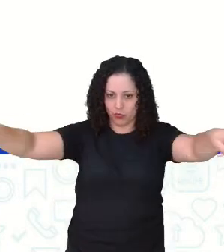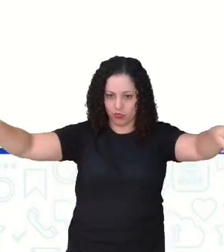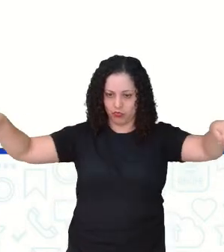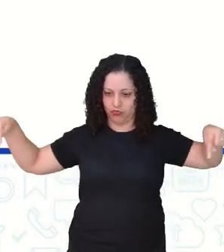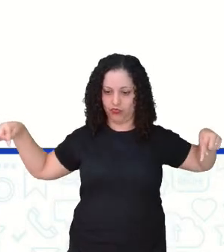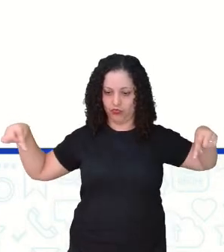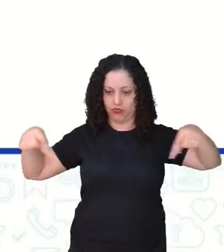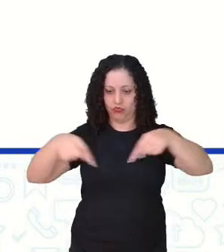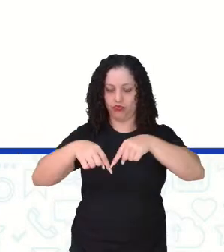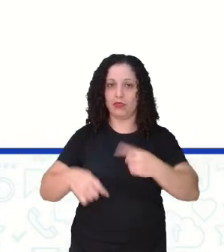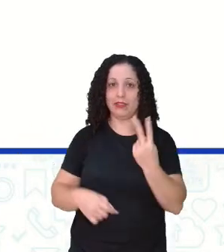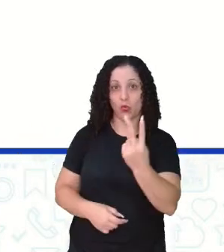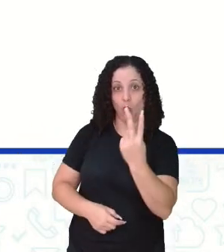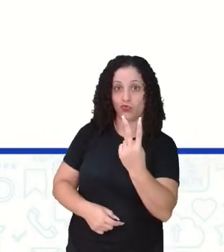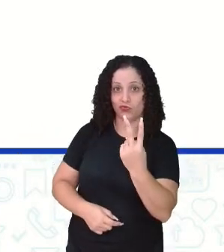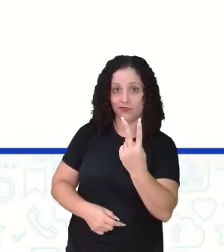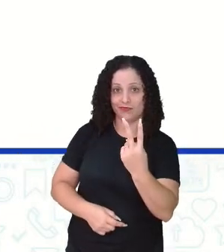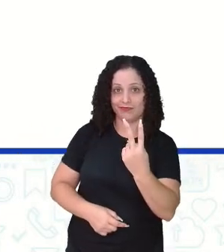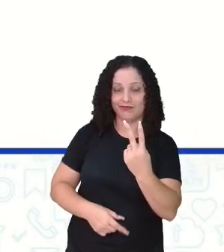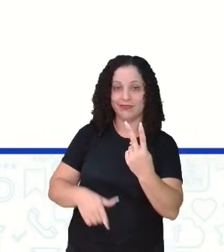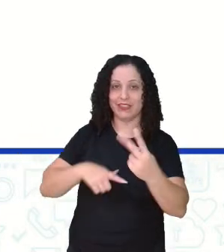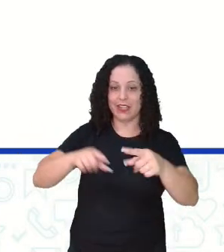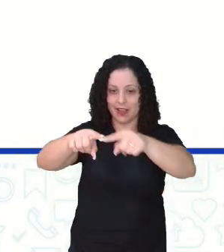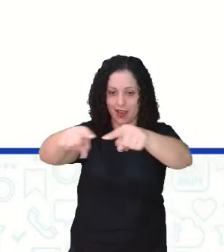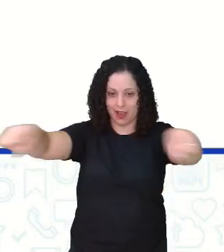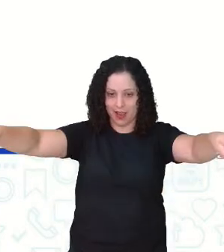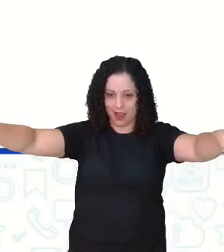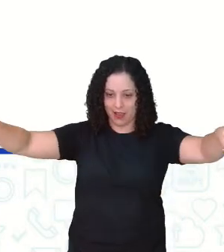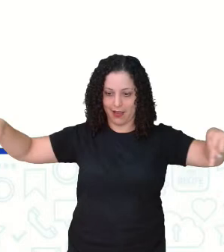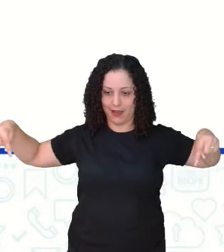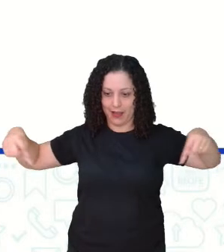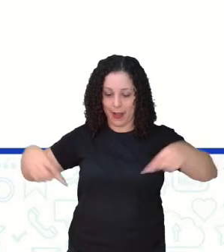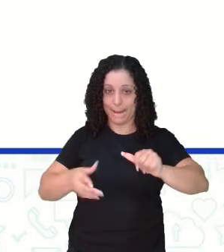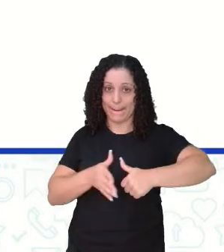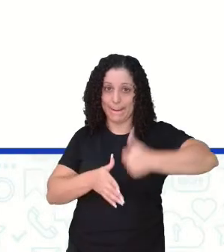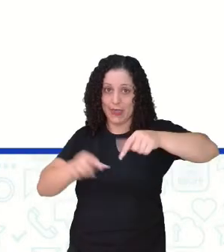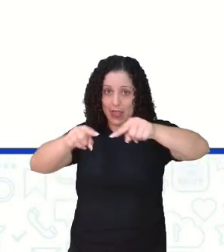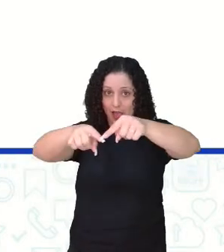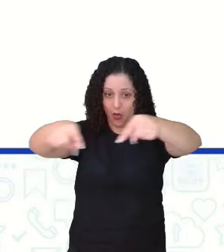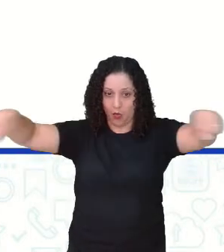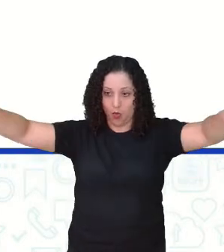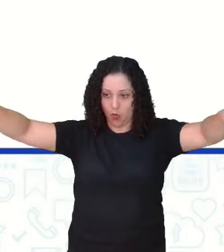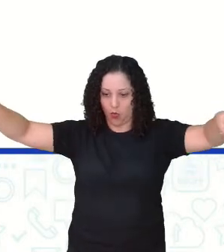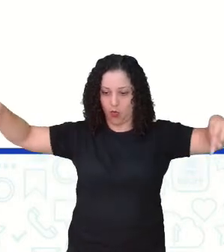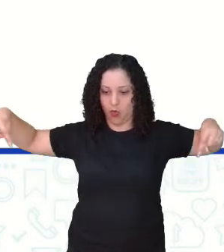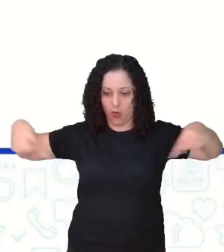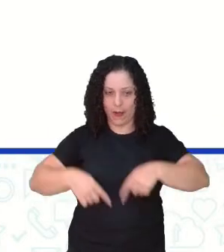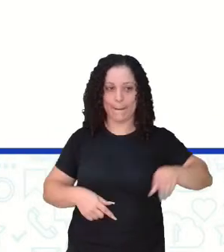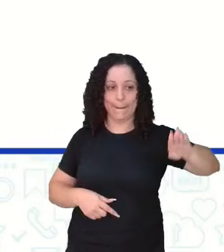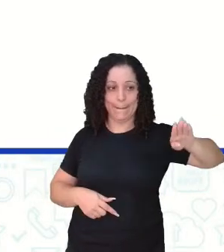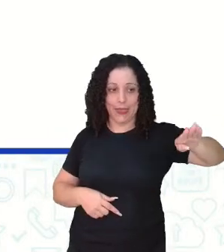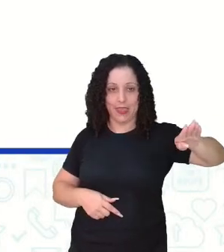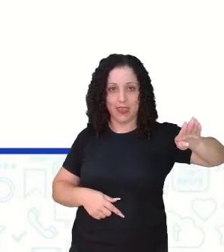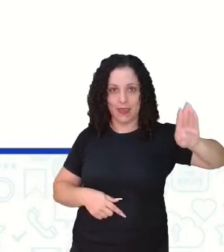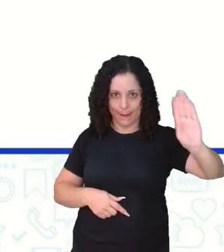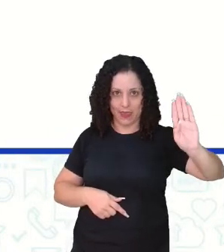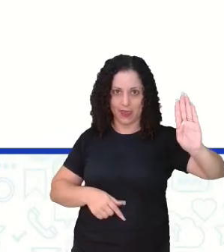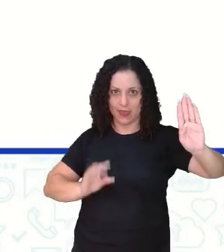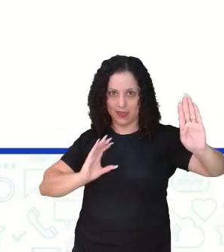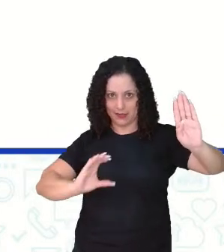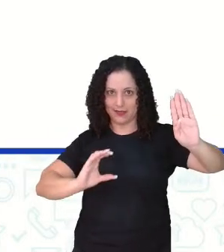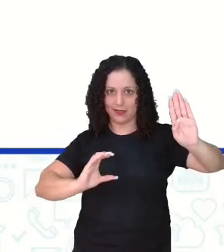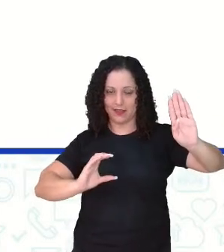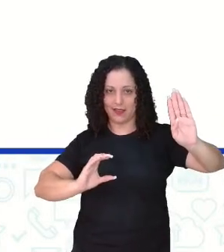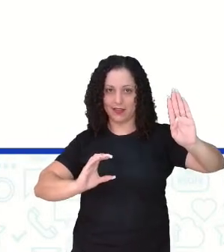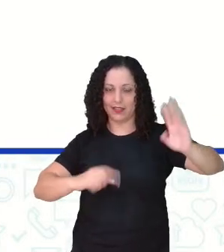aí duas regiões, né? Eu tenho a região retangular de medidas B e C e tenho a